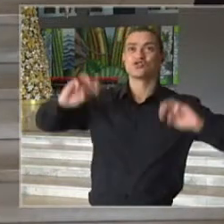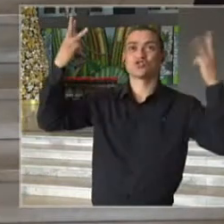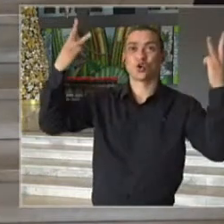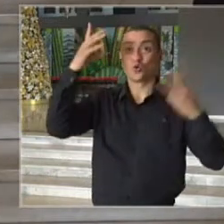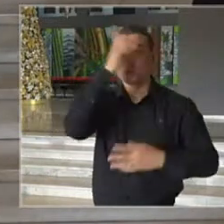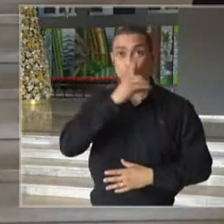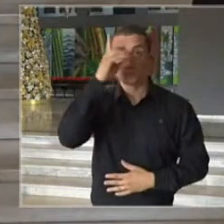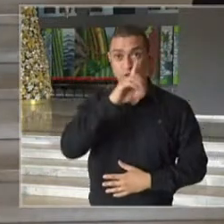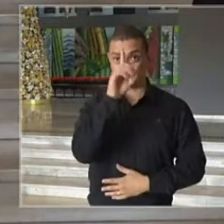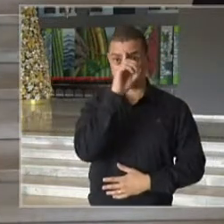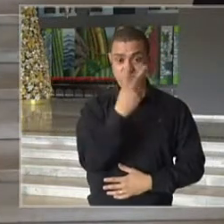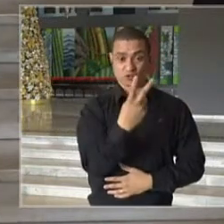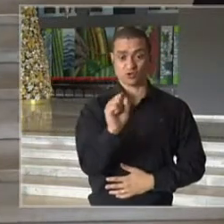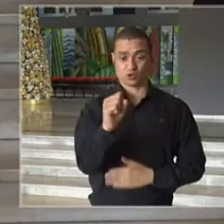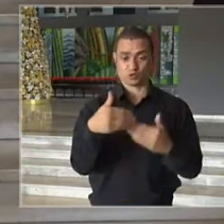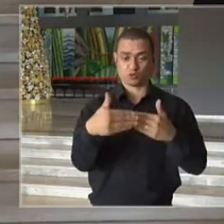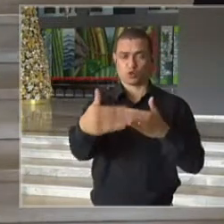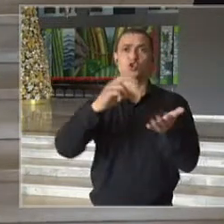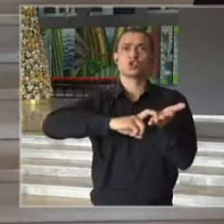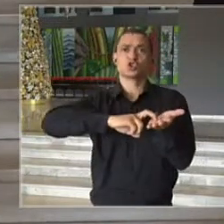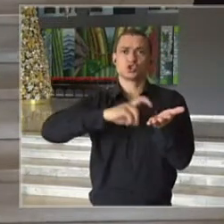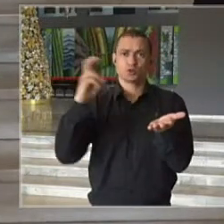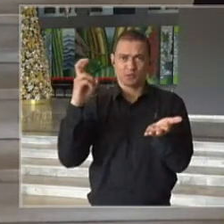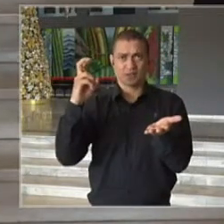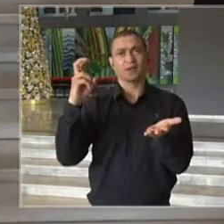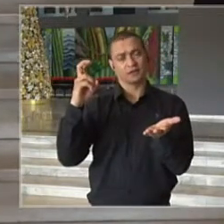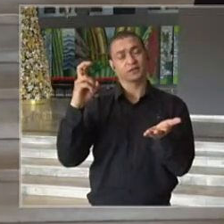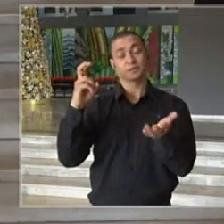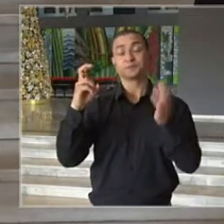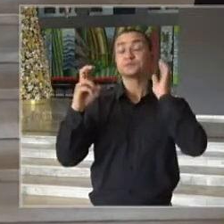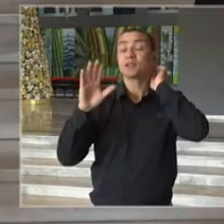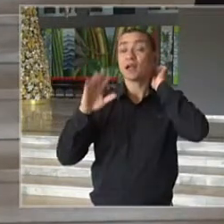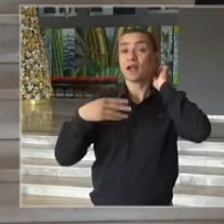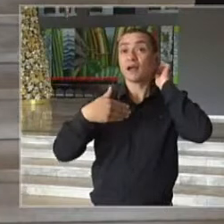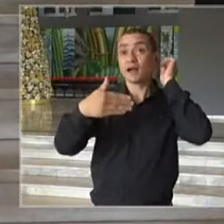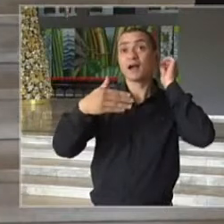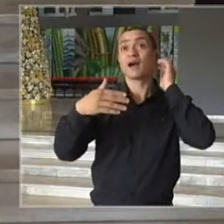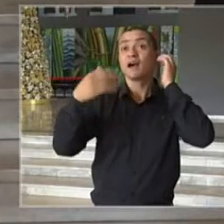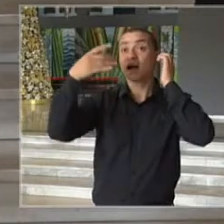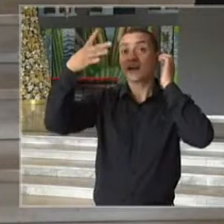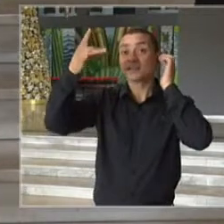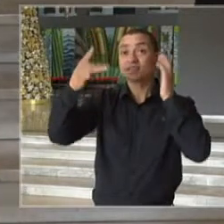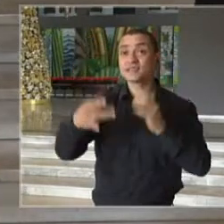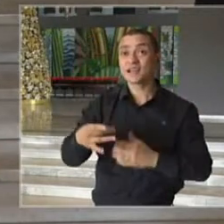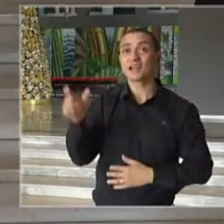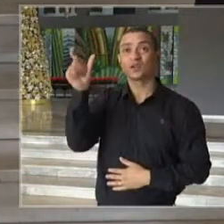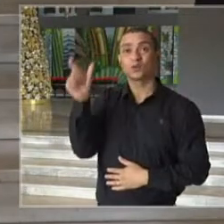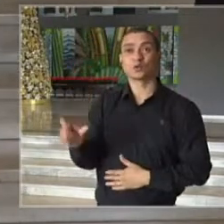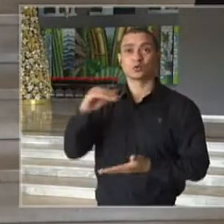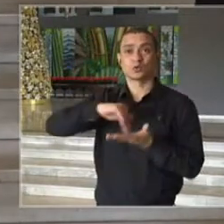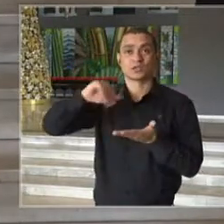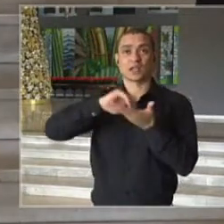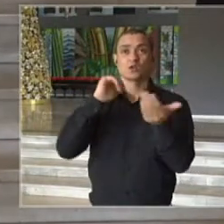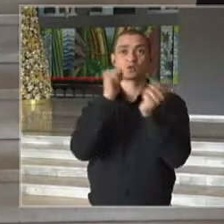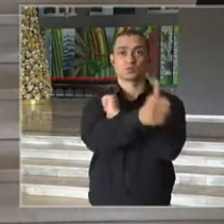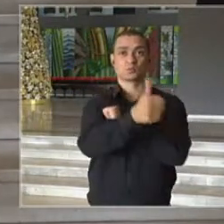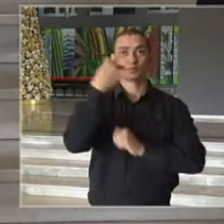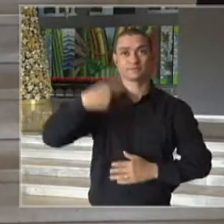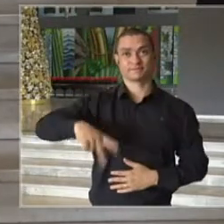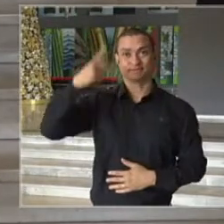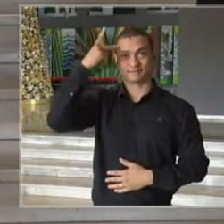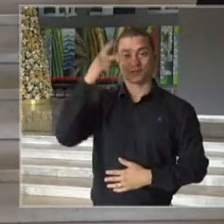dia 28 de novembro, será logo cedo pela manhã, evidentemente, serão oferecidos aqui pelo secretário de Esportes do Estado de São